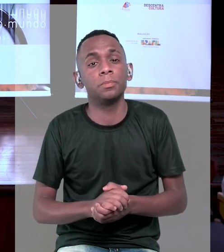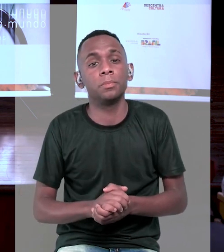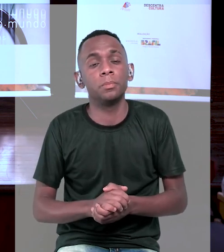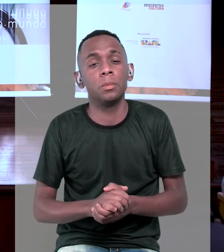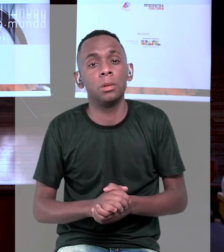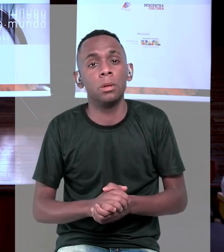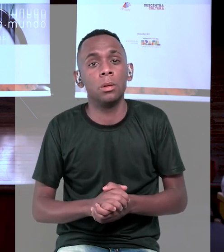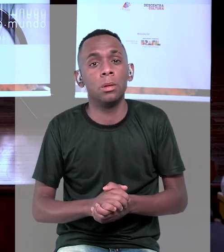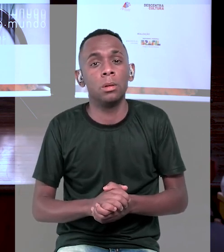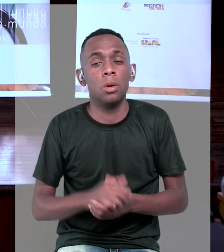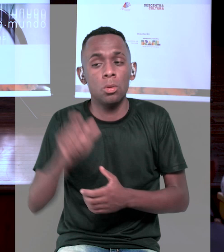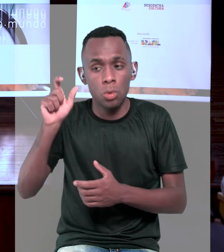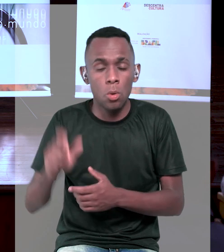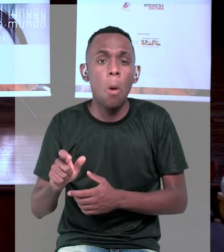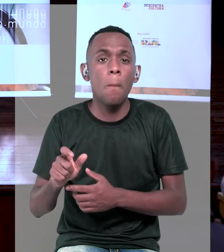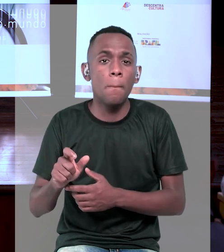o grande linguista,